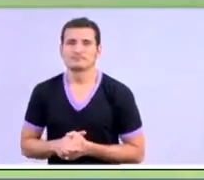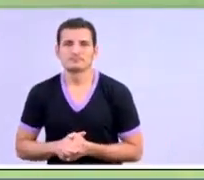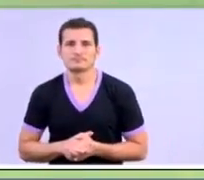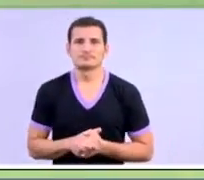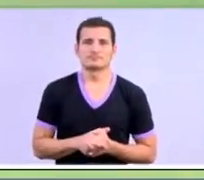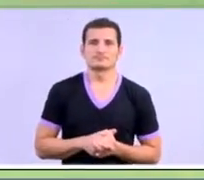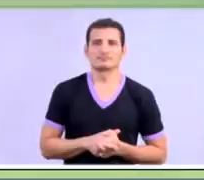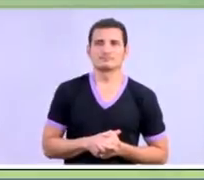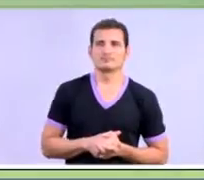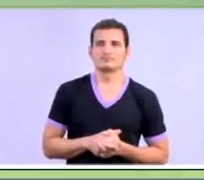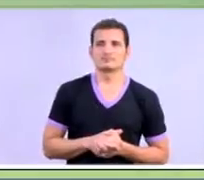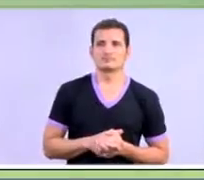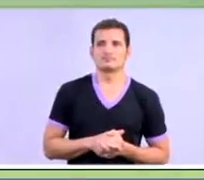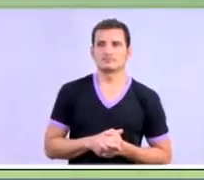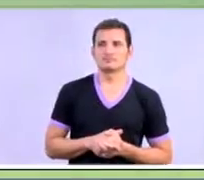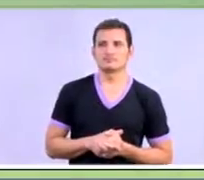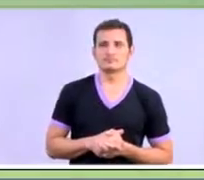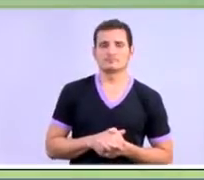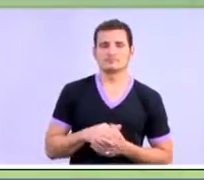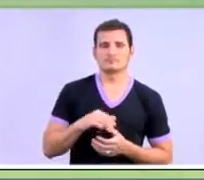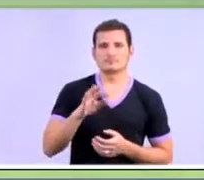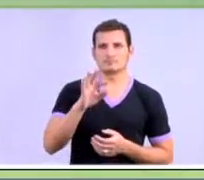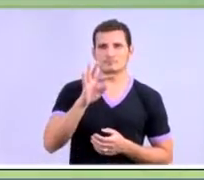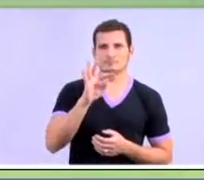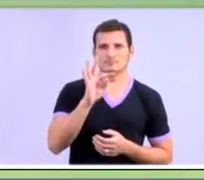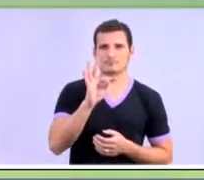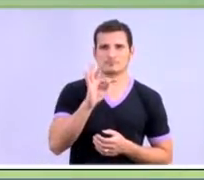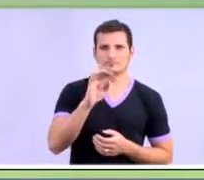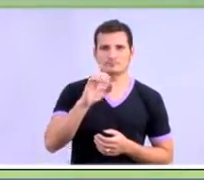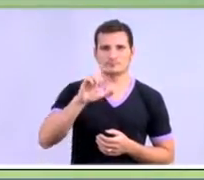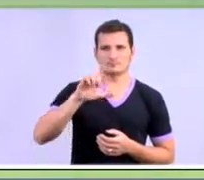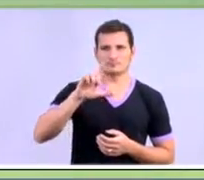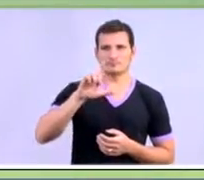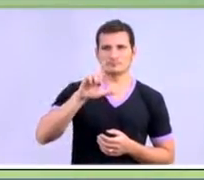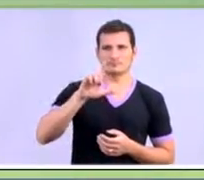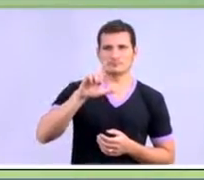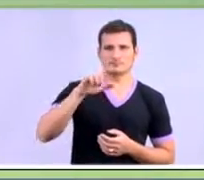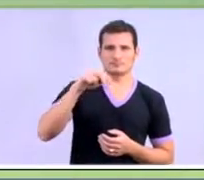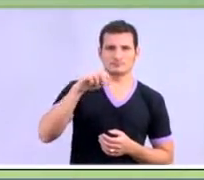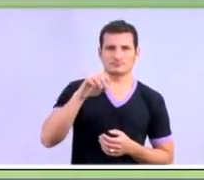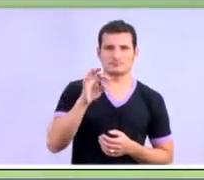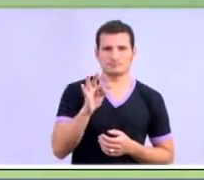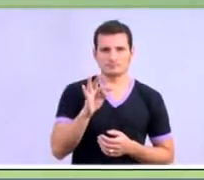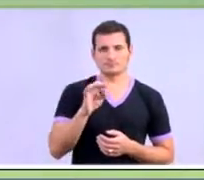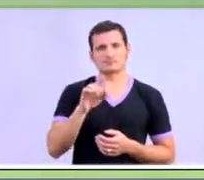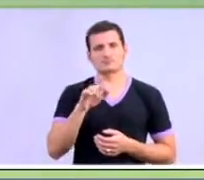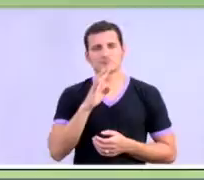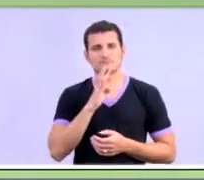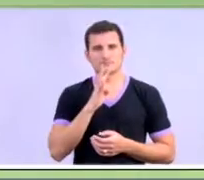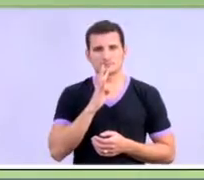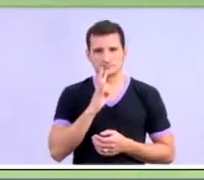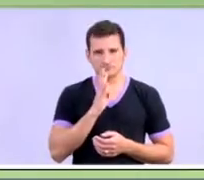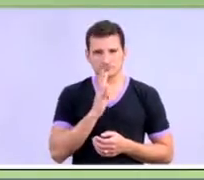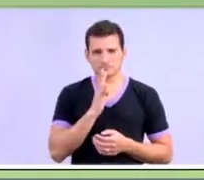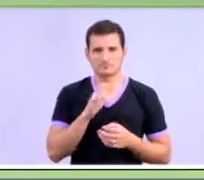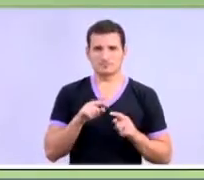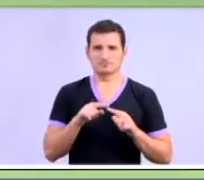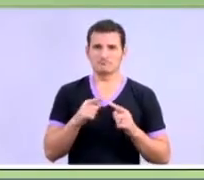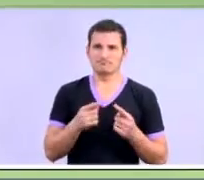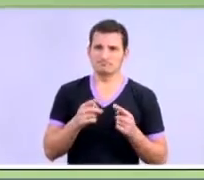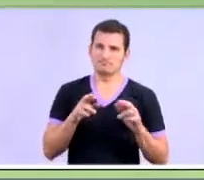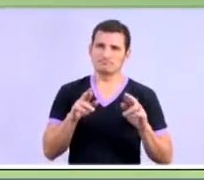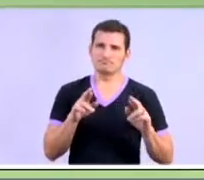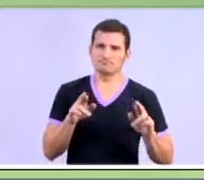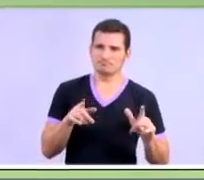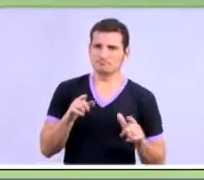Telnet, que também era conhecido, é muito conhecido, mas a diferença é que o